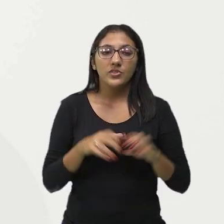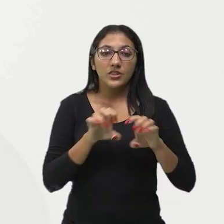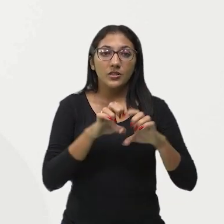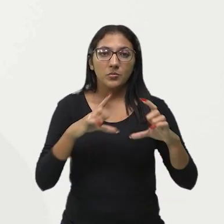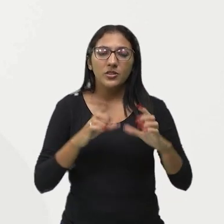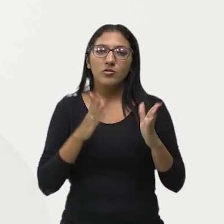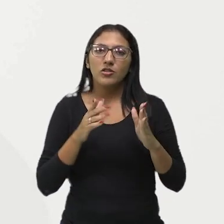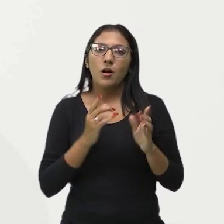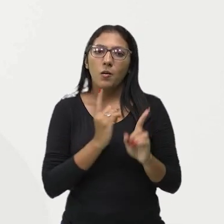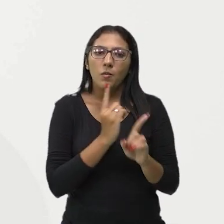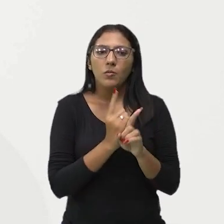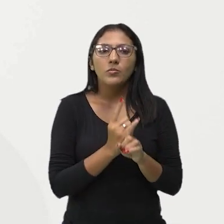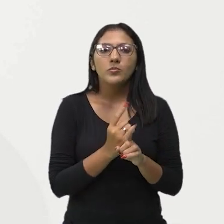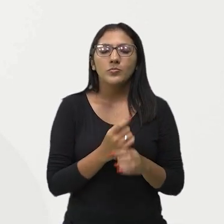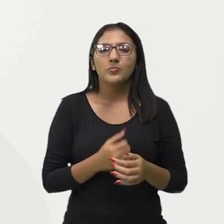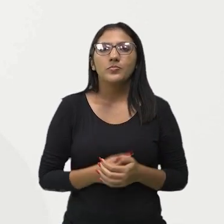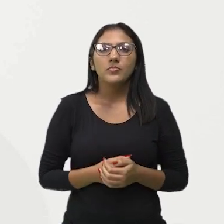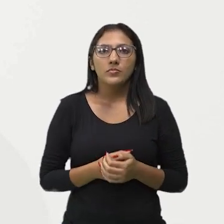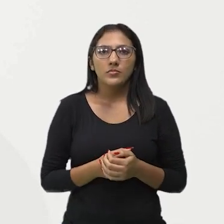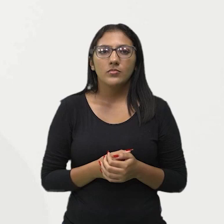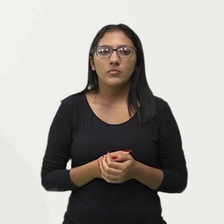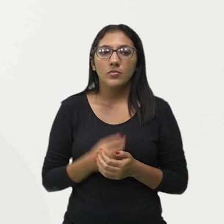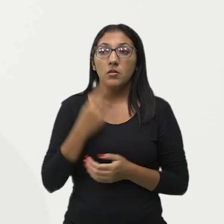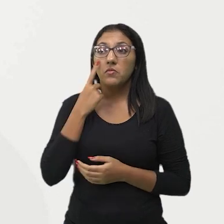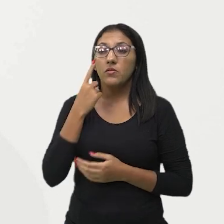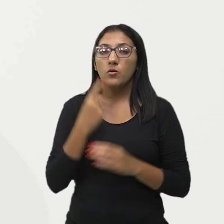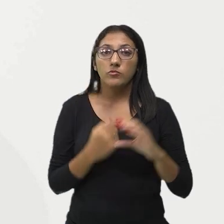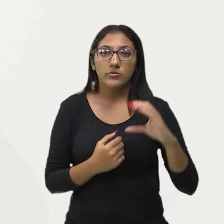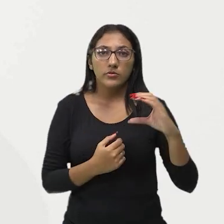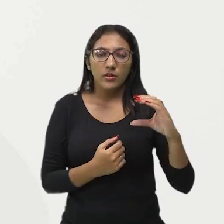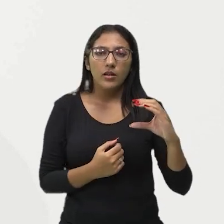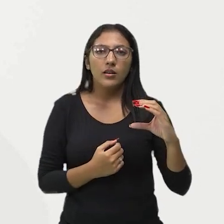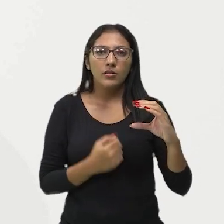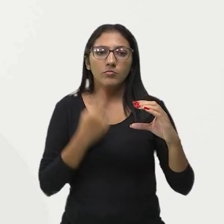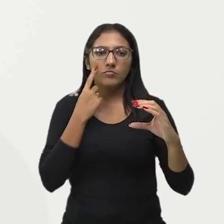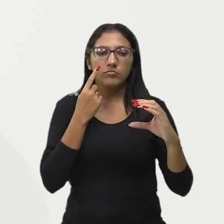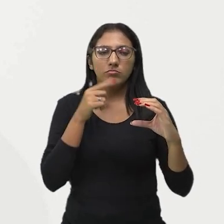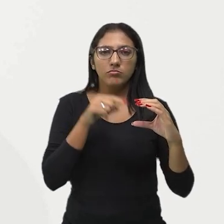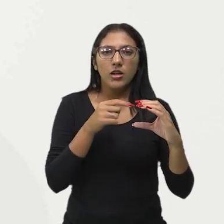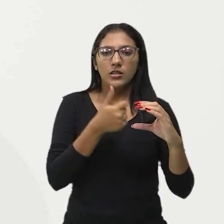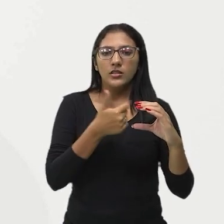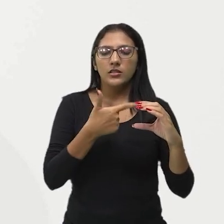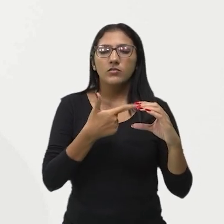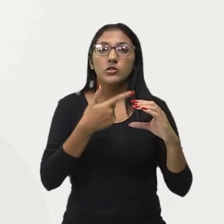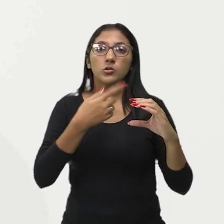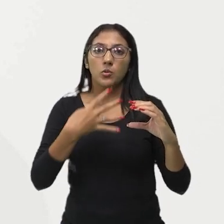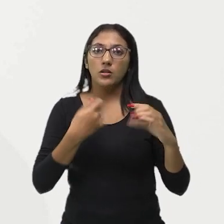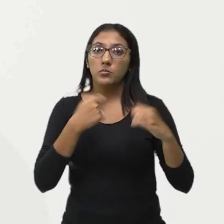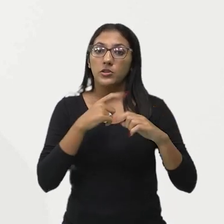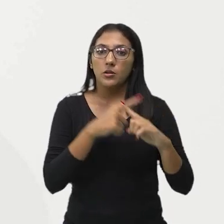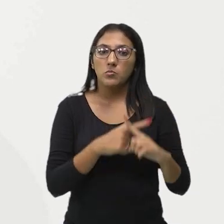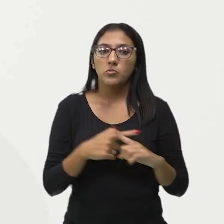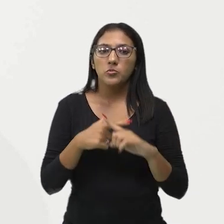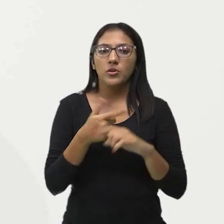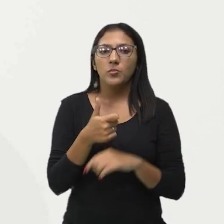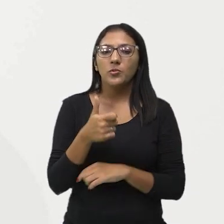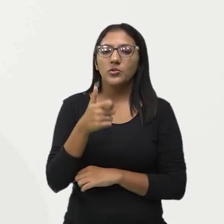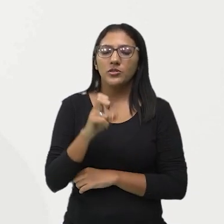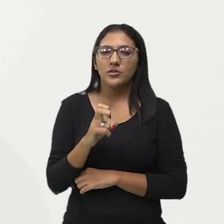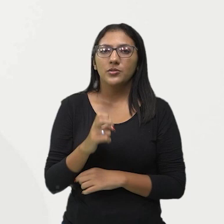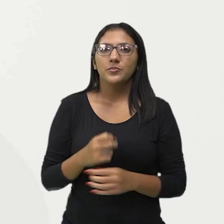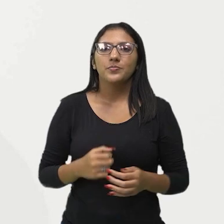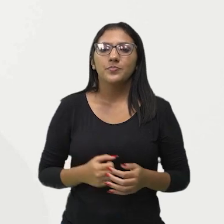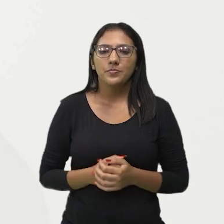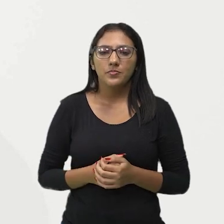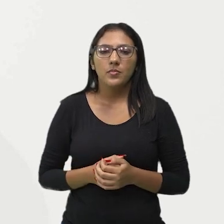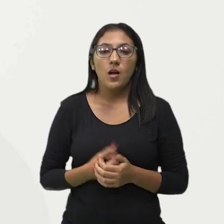quer dizer, multiplicar o nosso resultado do comprimento da circunferência por 15. E aí, pessoal, quando a gente